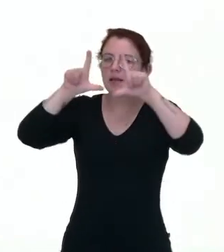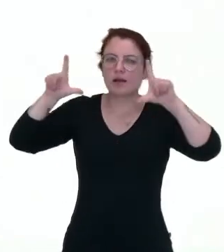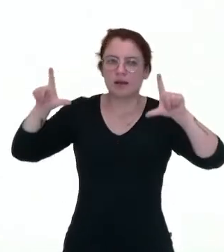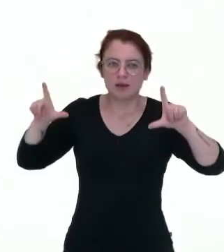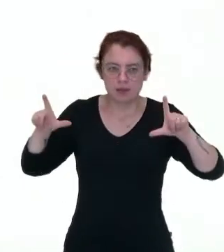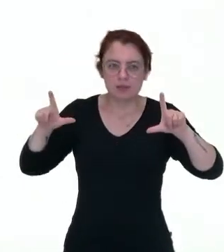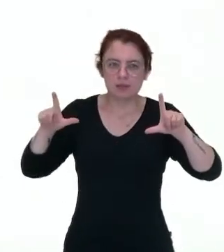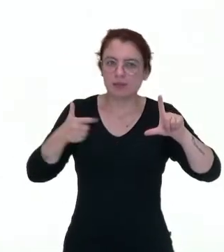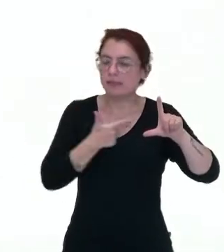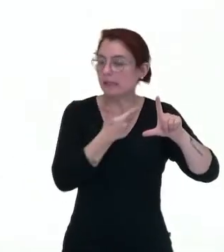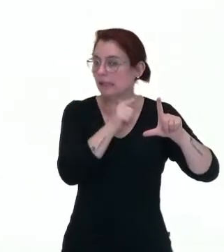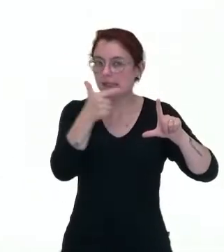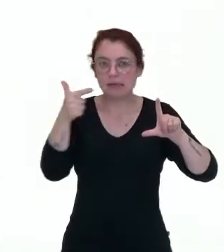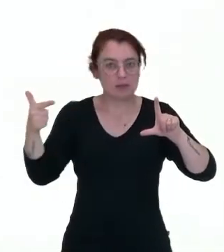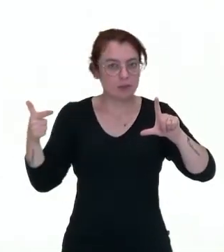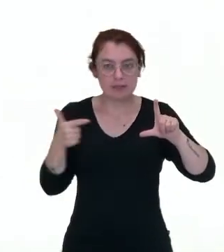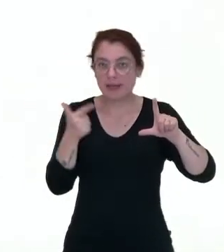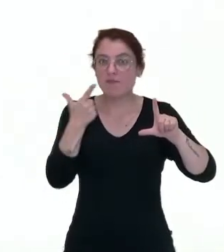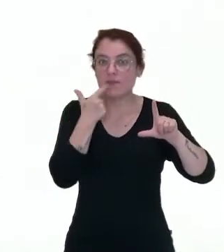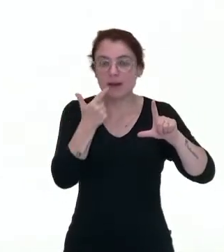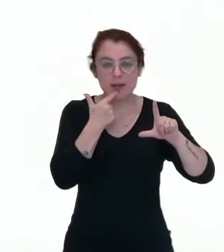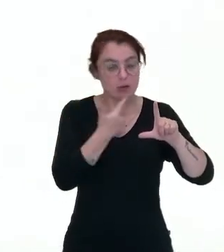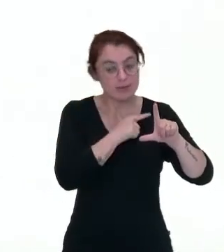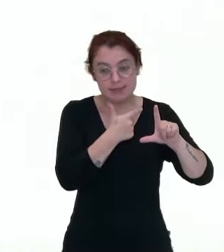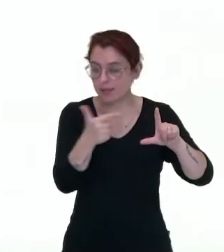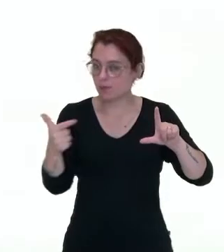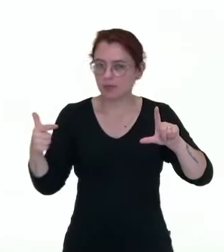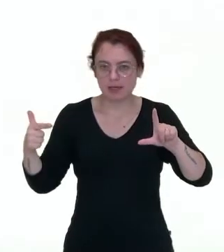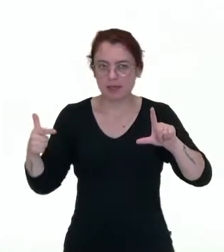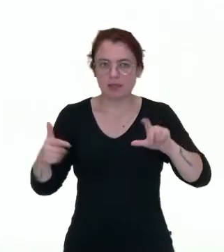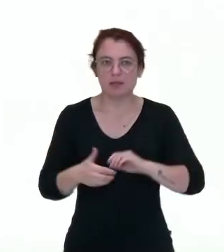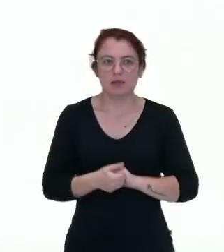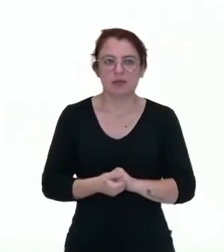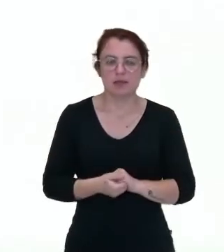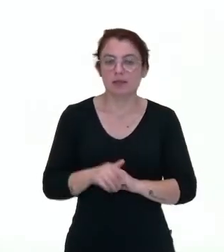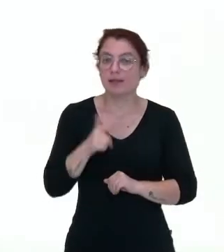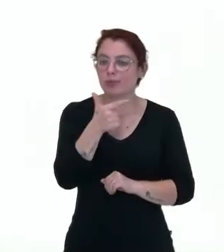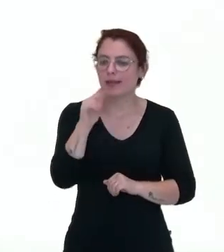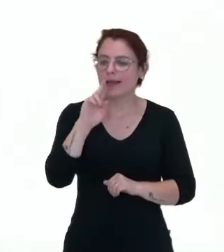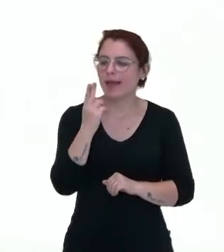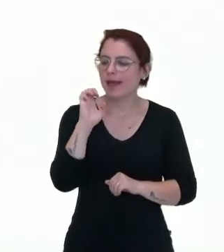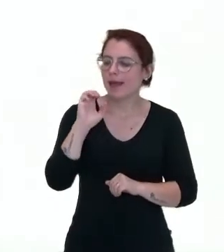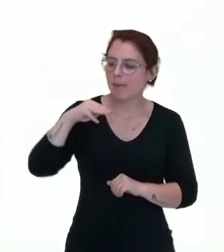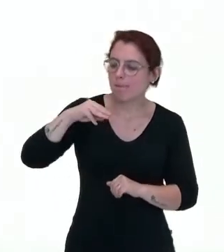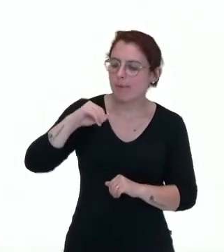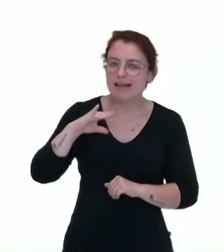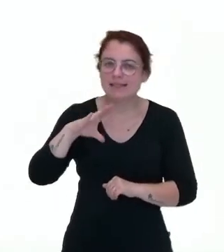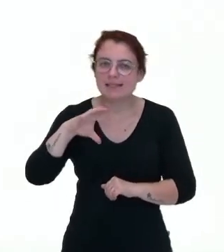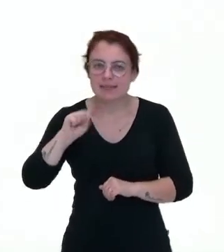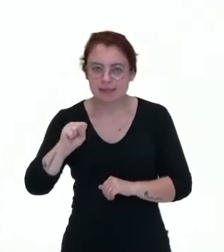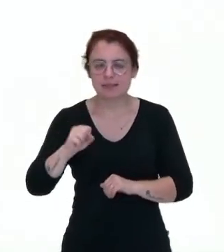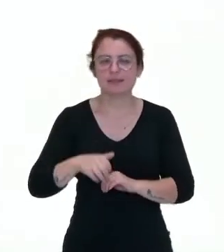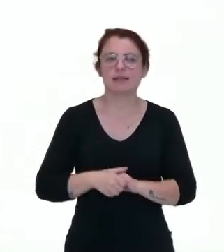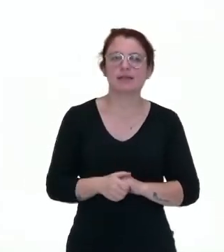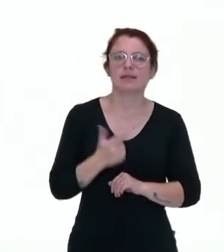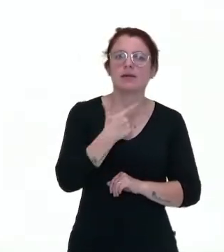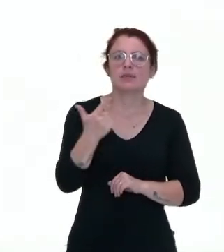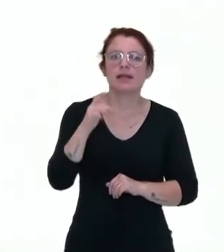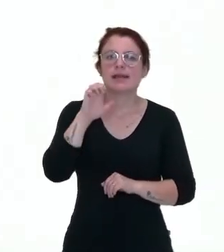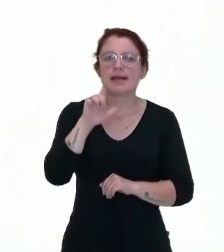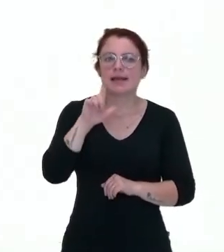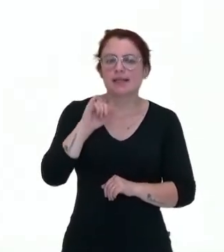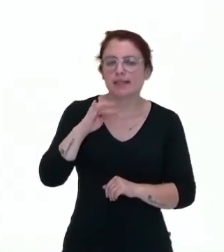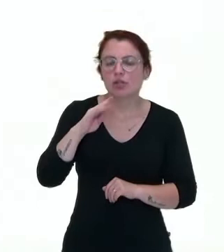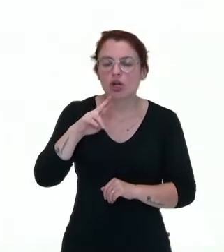não apresenta os glóbulos vermelhos, não vai apresentar as hemácias, não vai apresentar os eritrócitos, que